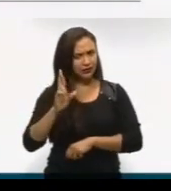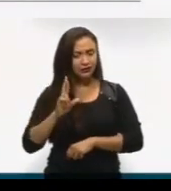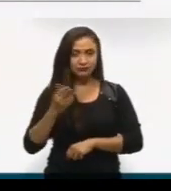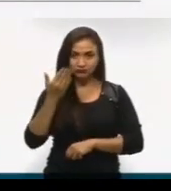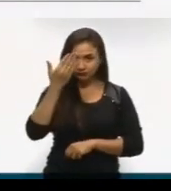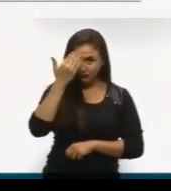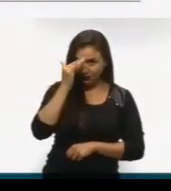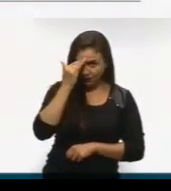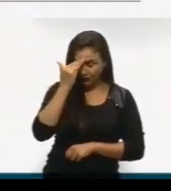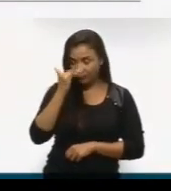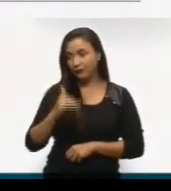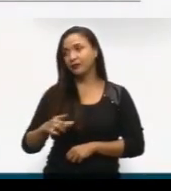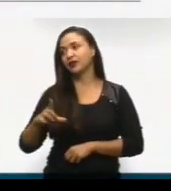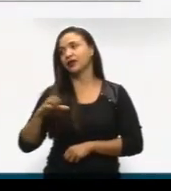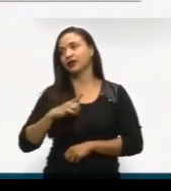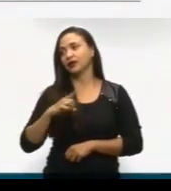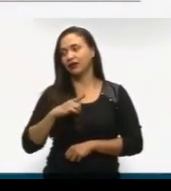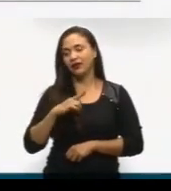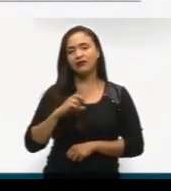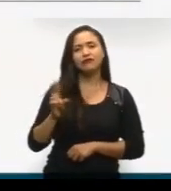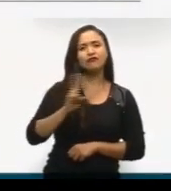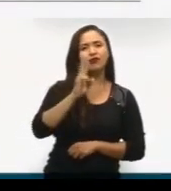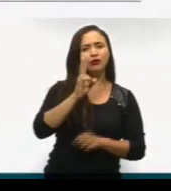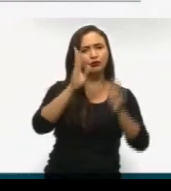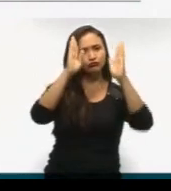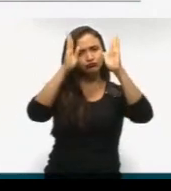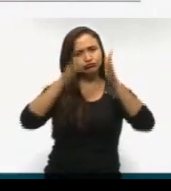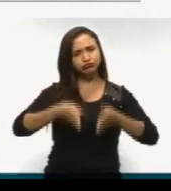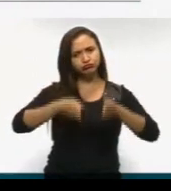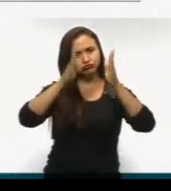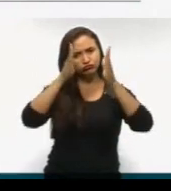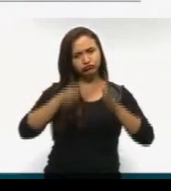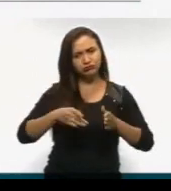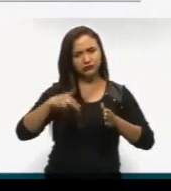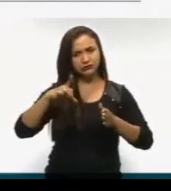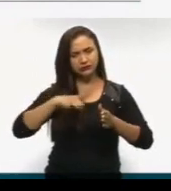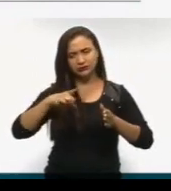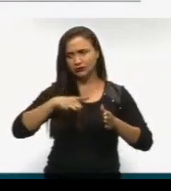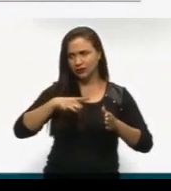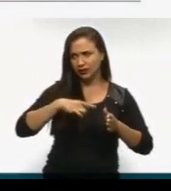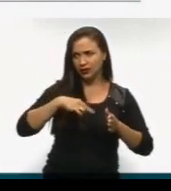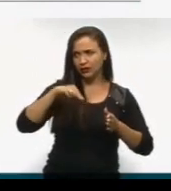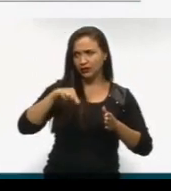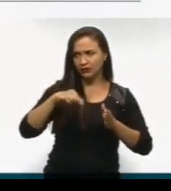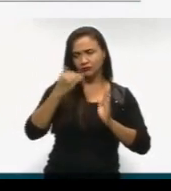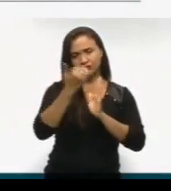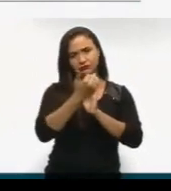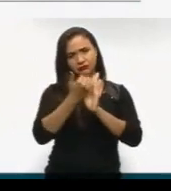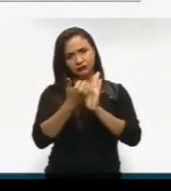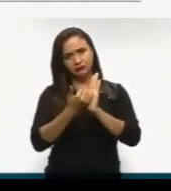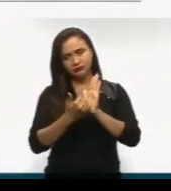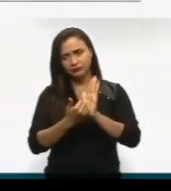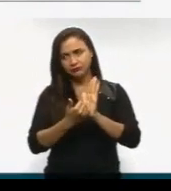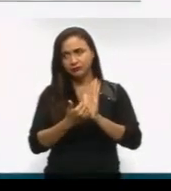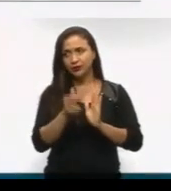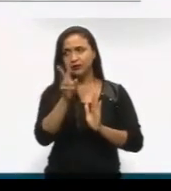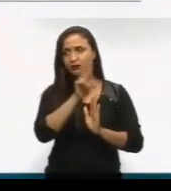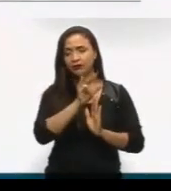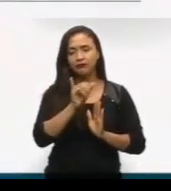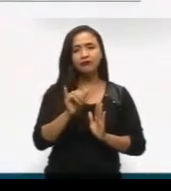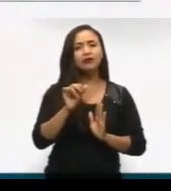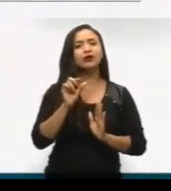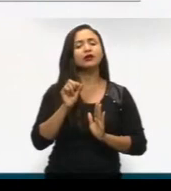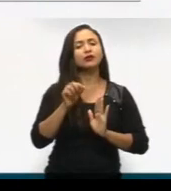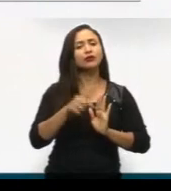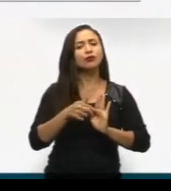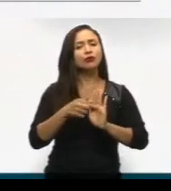tem esse coeficiente para esse item, para essa composição aqui desses itens, que vai